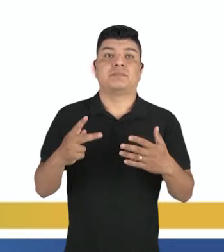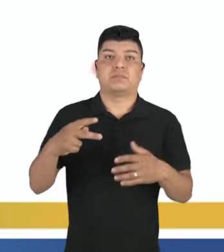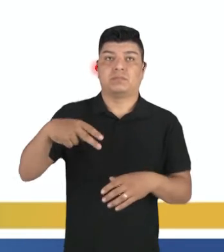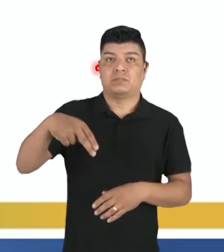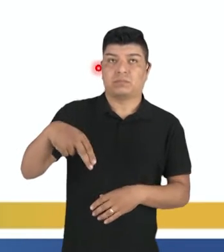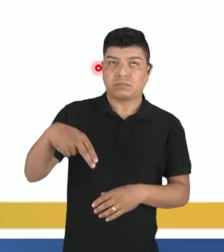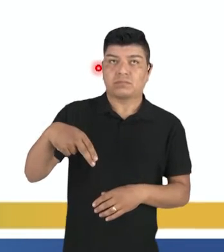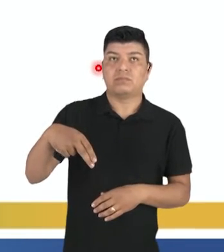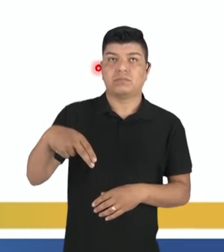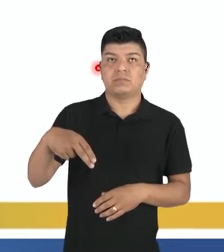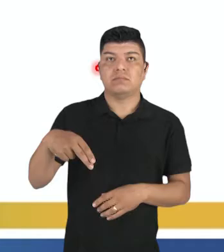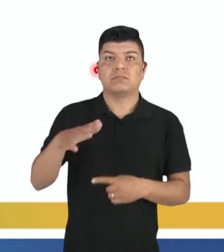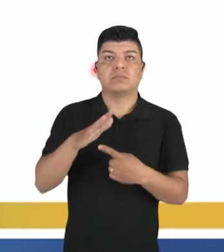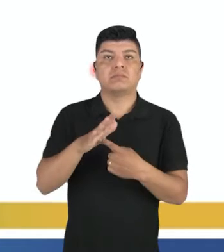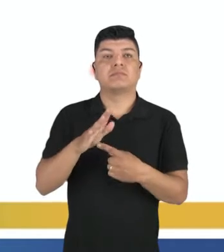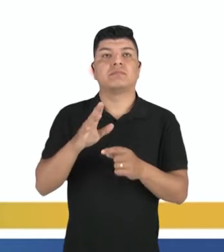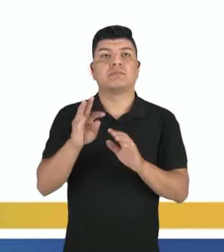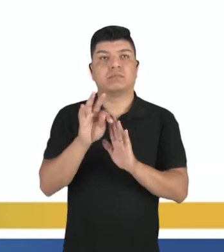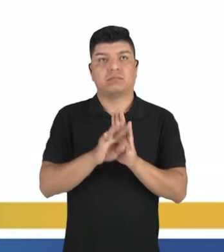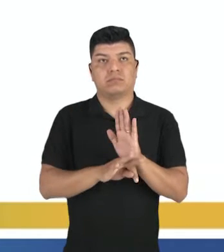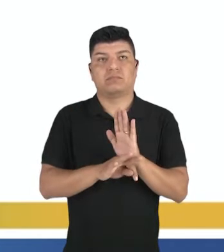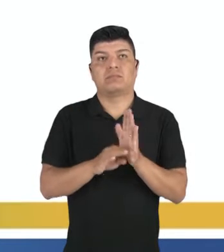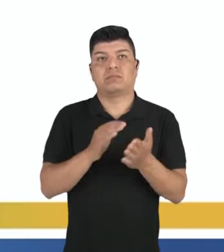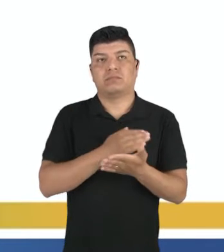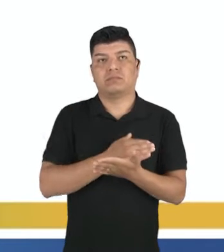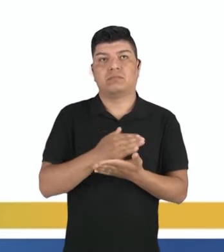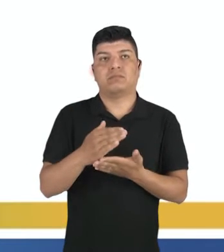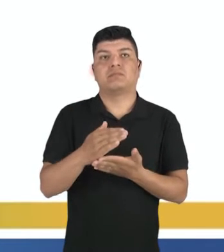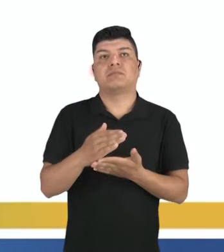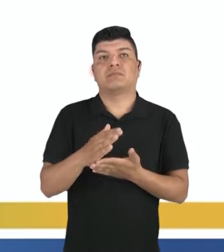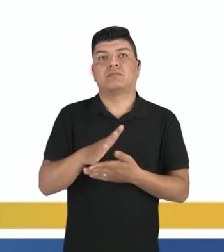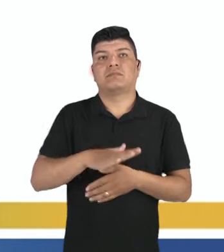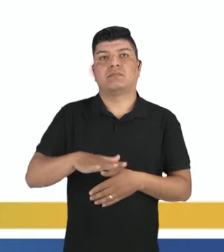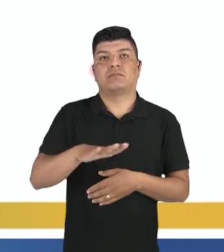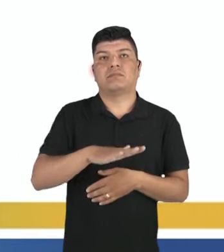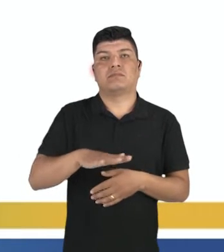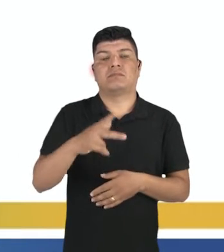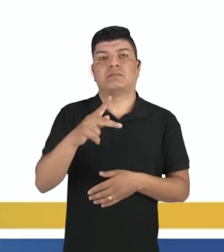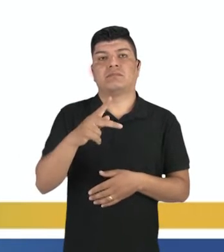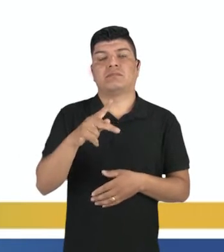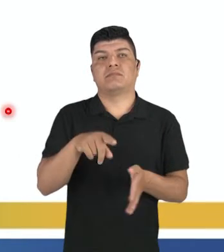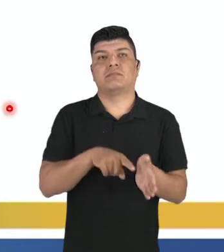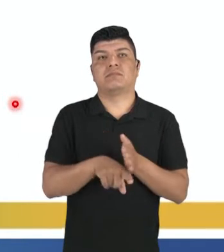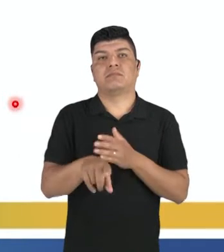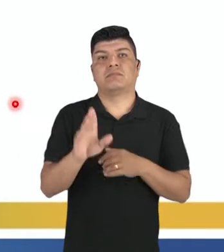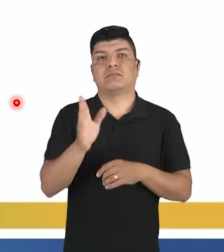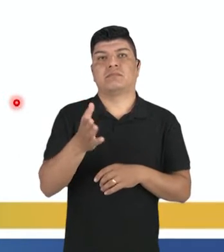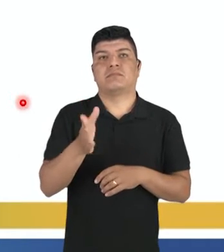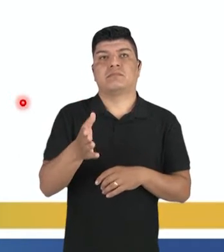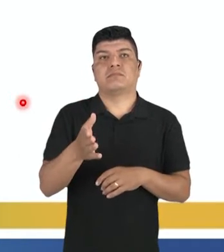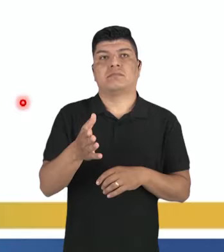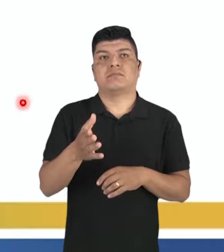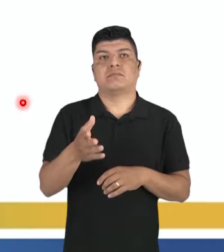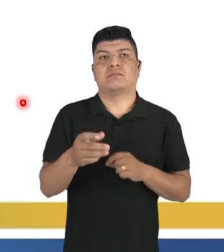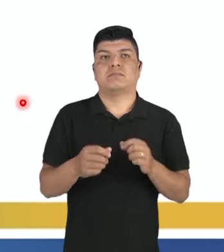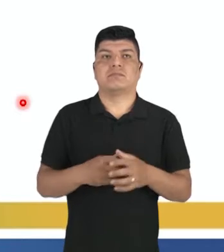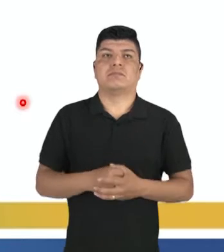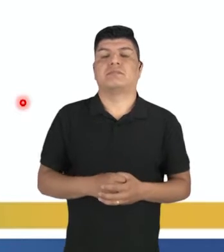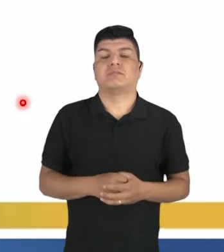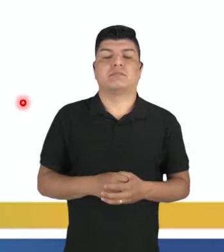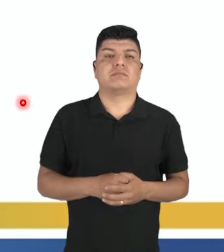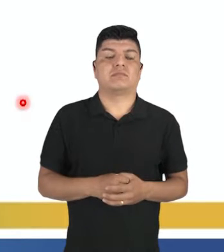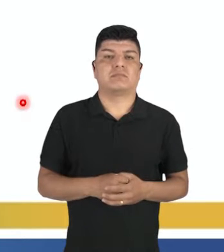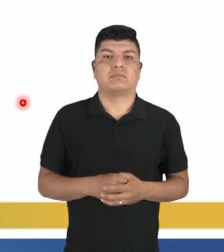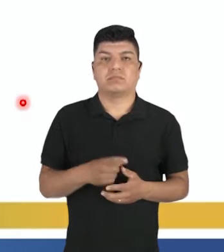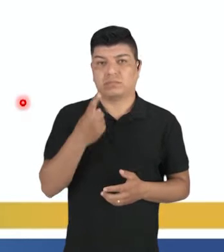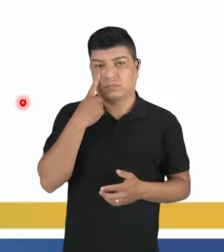colocação pronominal, o início do texto, o texto base para a sua questão já vem falando sobre a colocação pronominal,